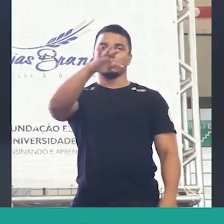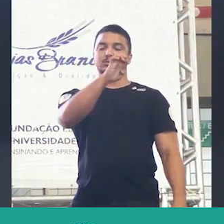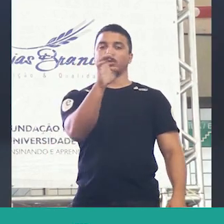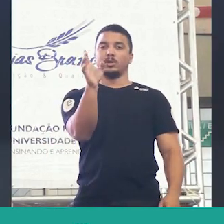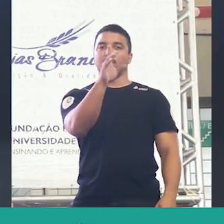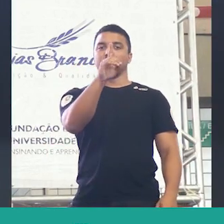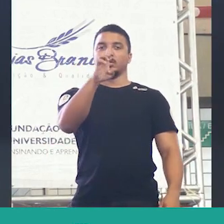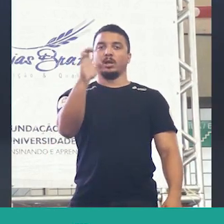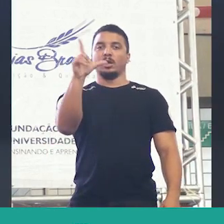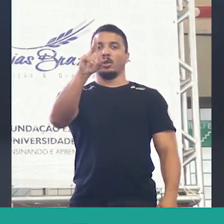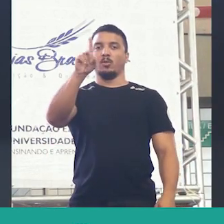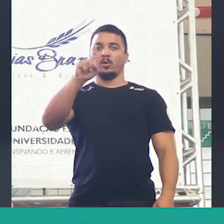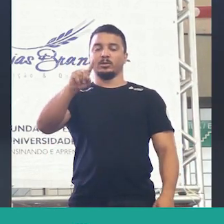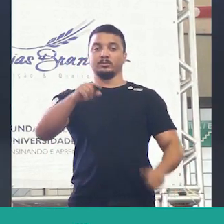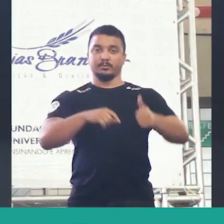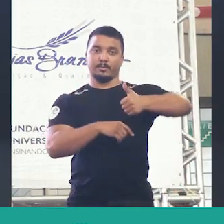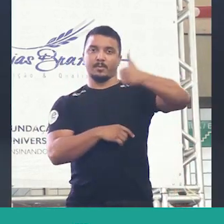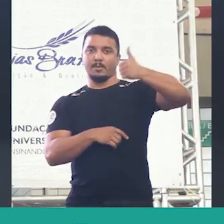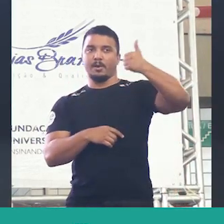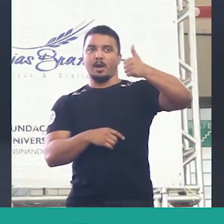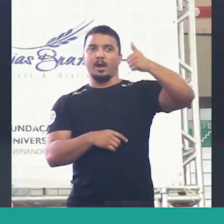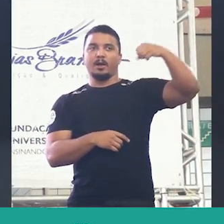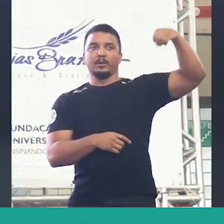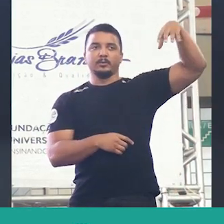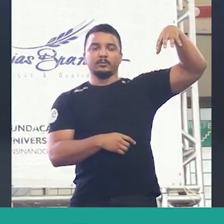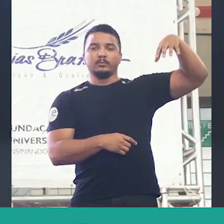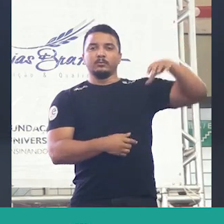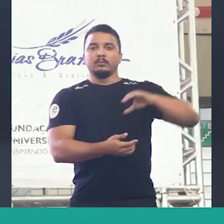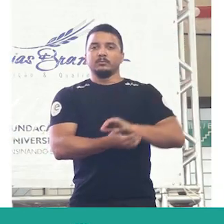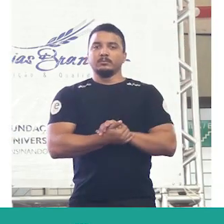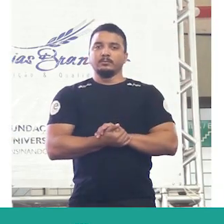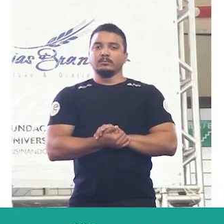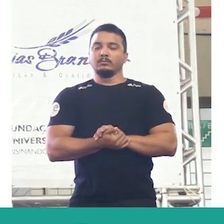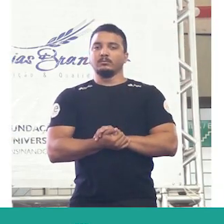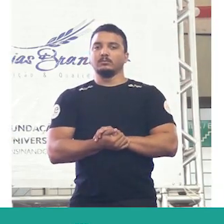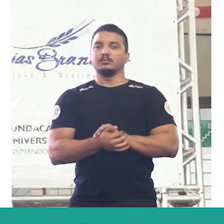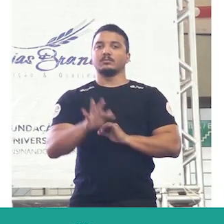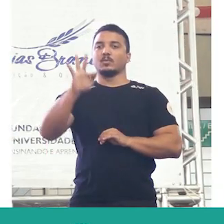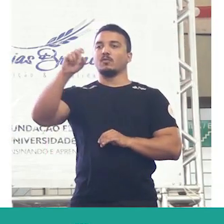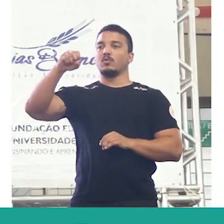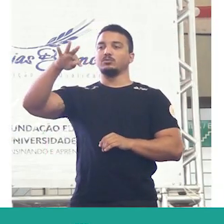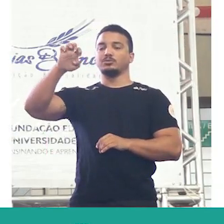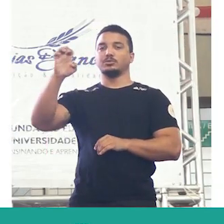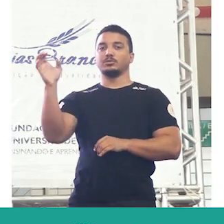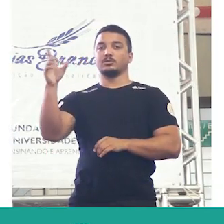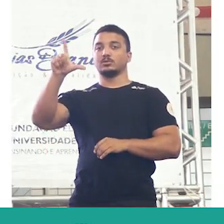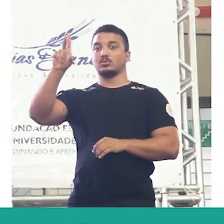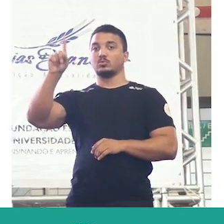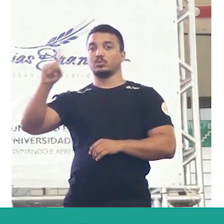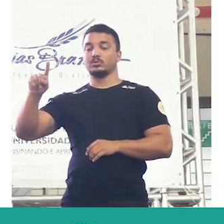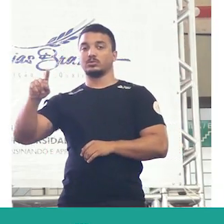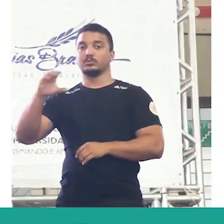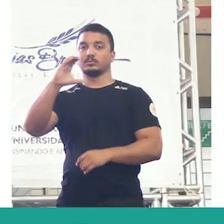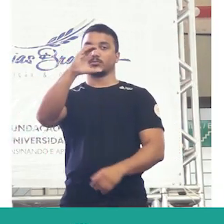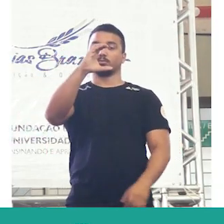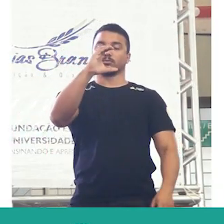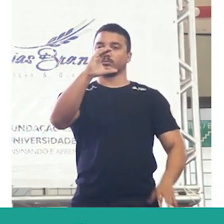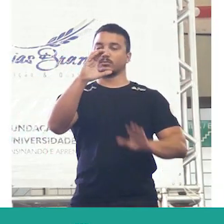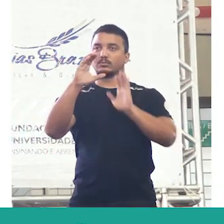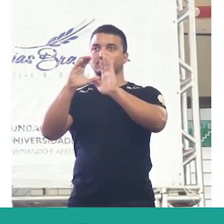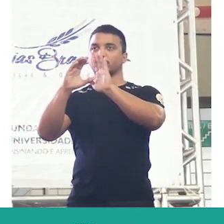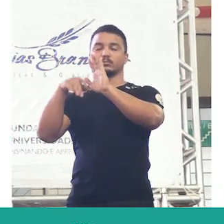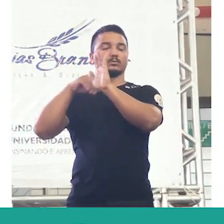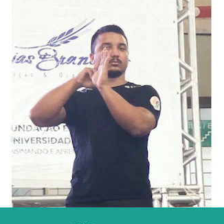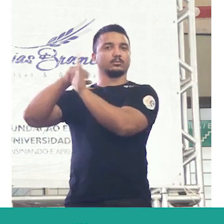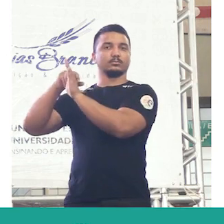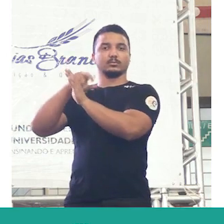luz primária. Beleza, beleza. Vamos para frente. O que é uma fonte de luz convergente? Aliás, o que